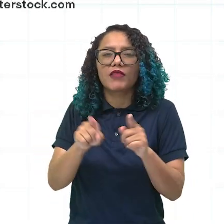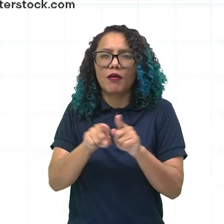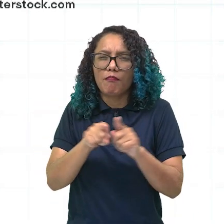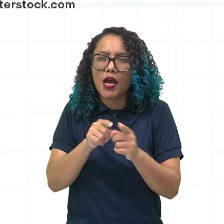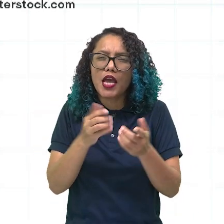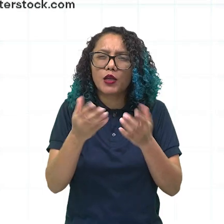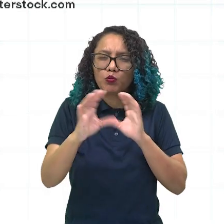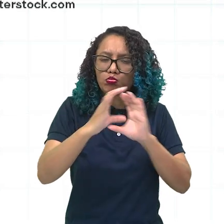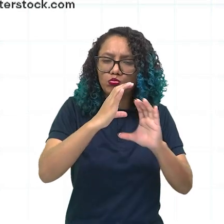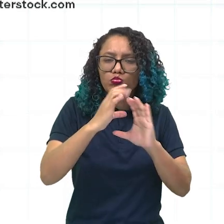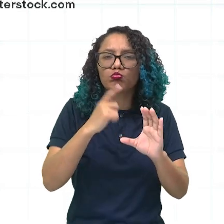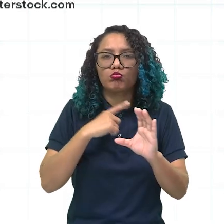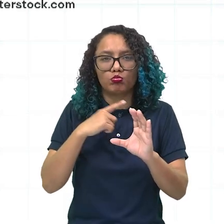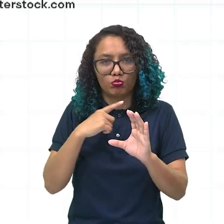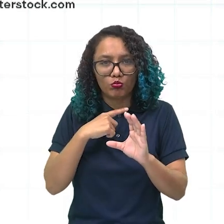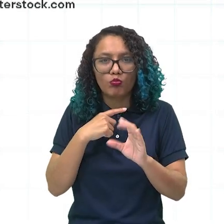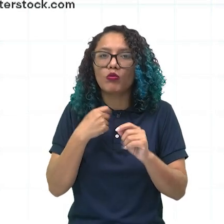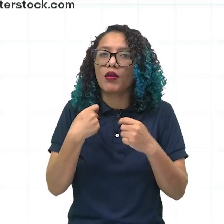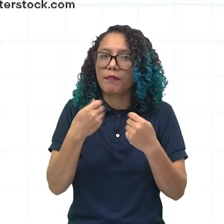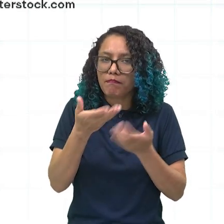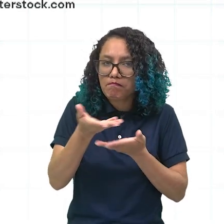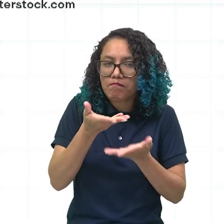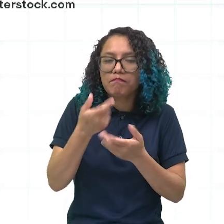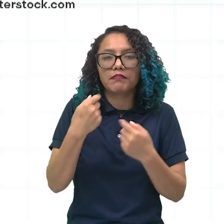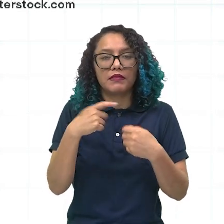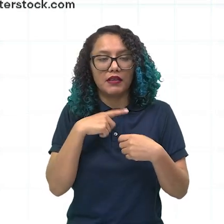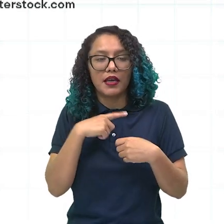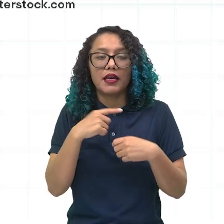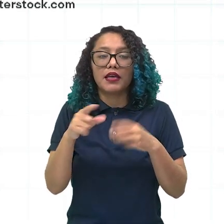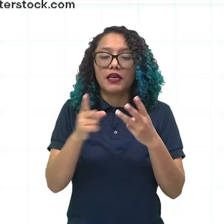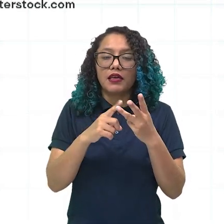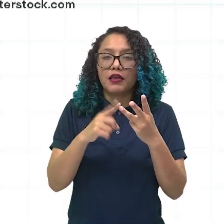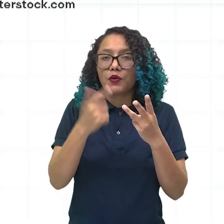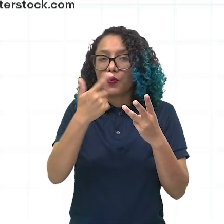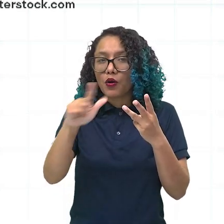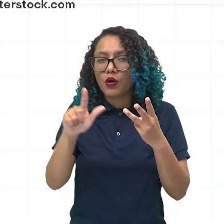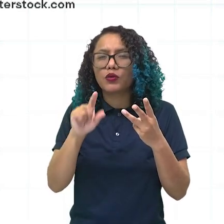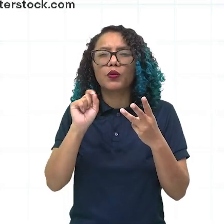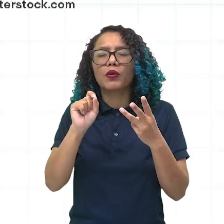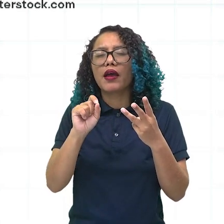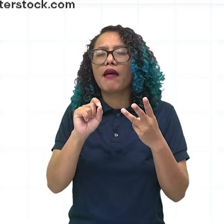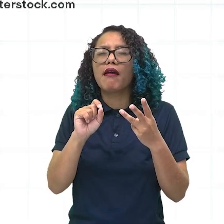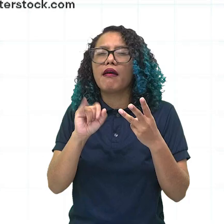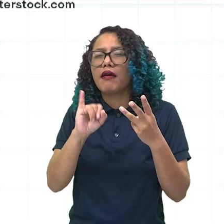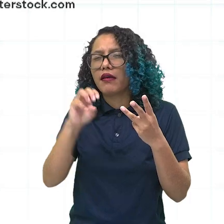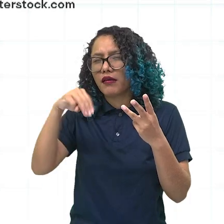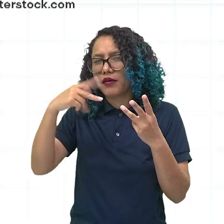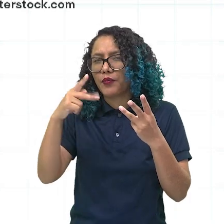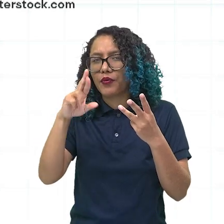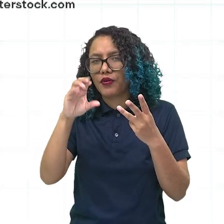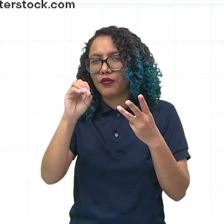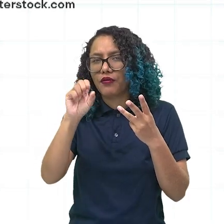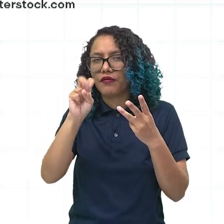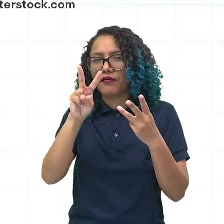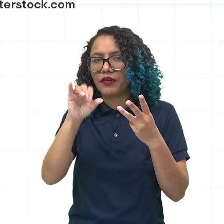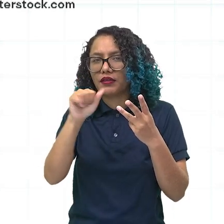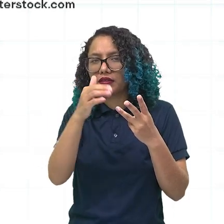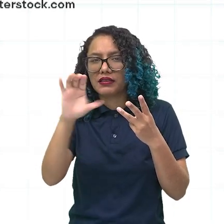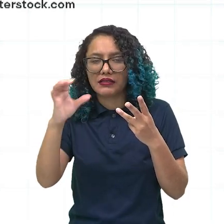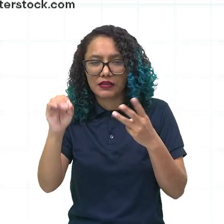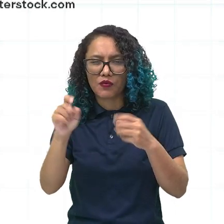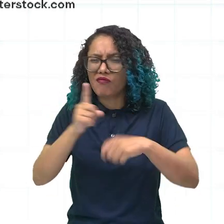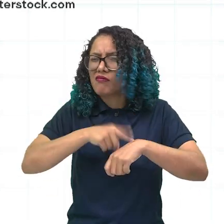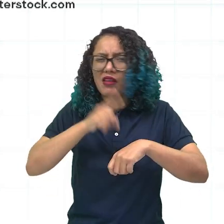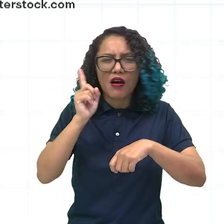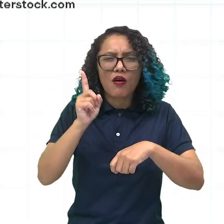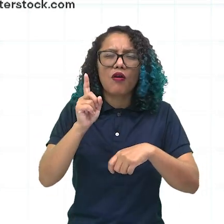e uma comunicação entre eles, e a gente vai ter também nesse cenário um pouco da improvisação, onde você vai permitir